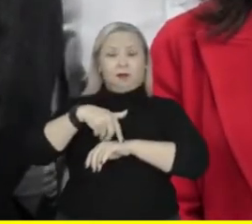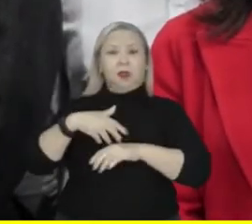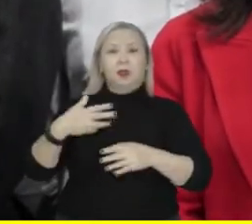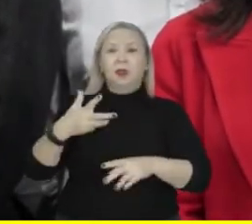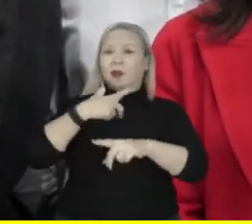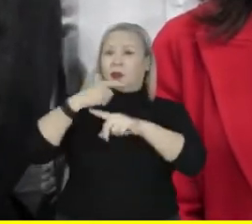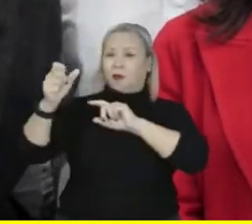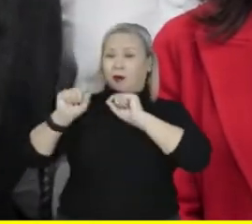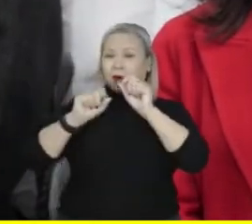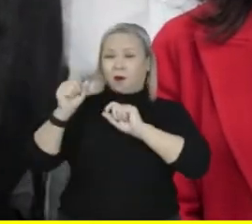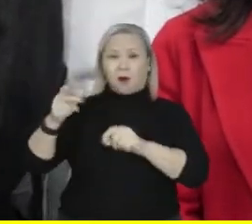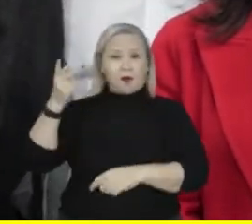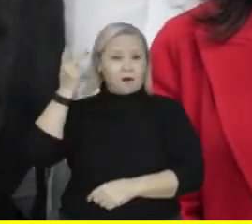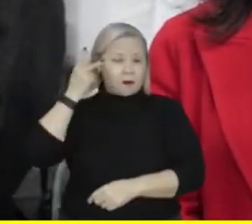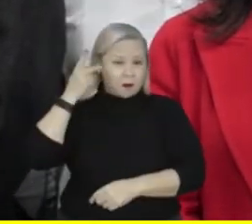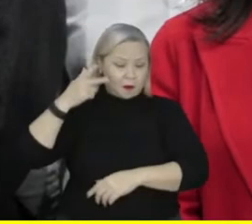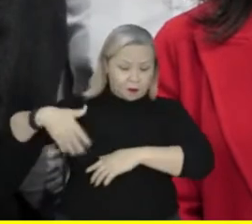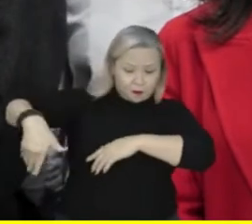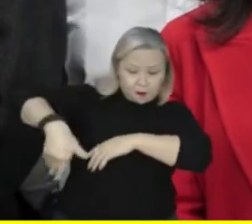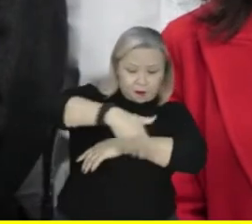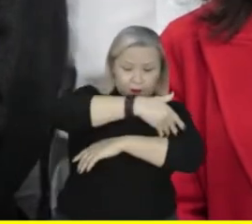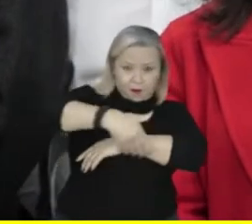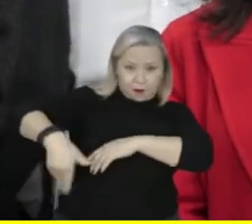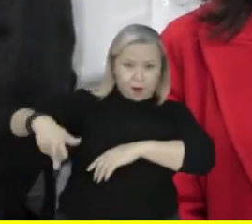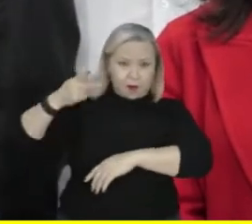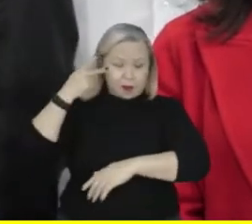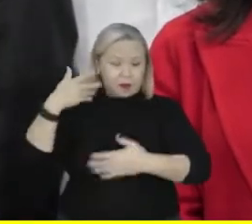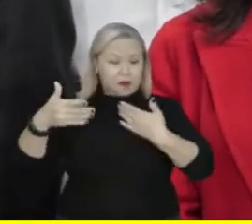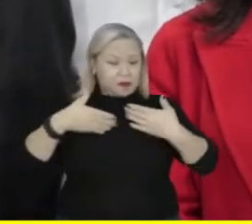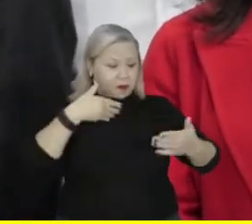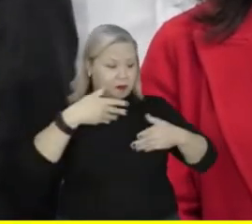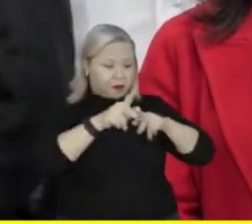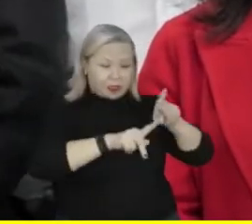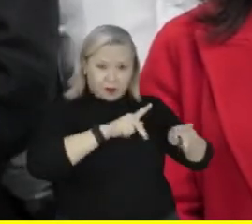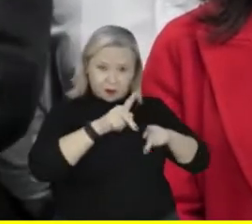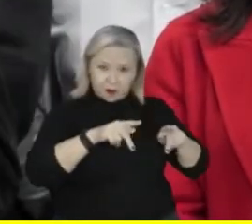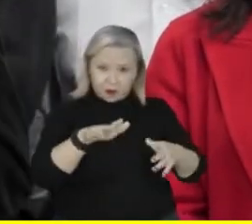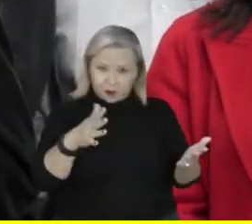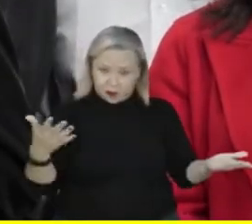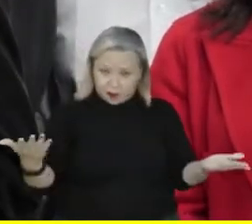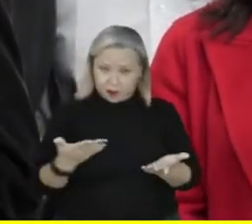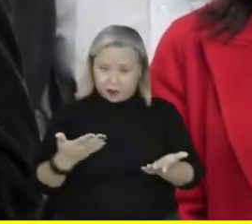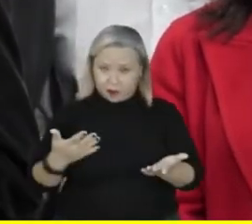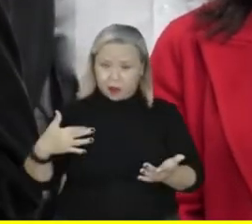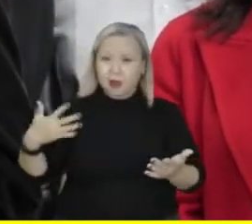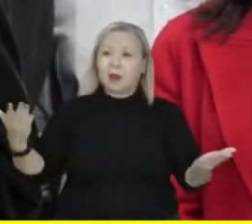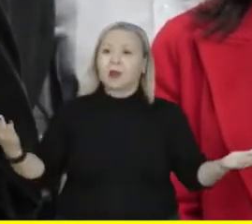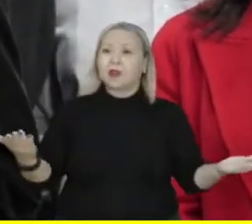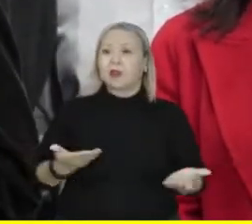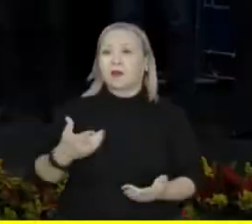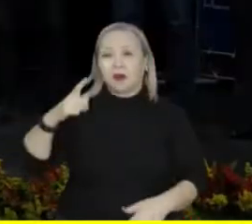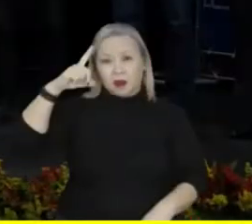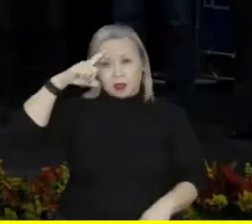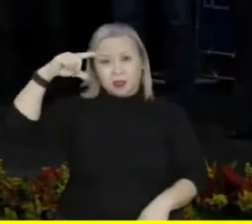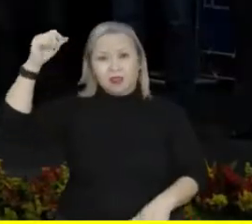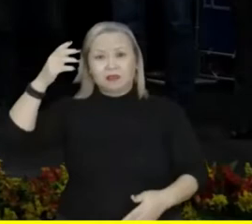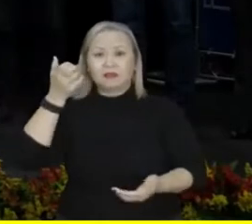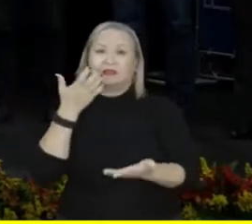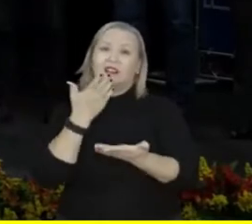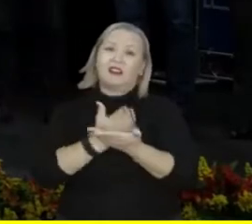para Paulista porque tem gente lá vamos conversar com o povo e a partir de agora Jardim acabou na zona de Mel